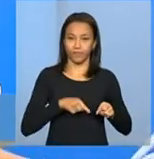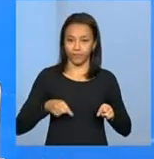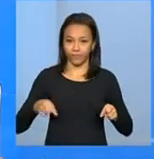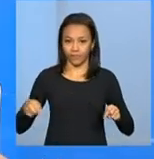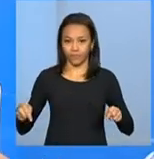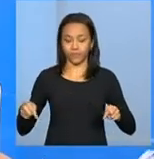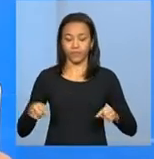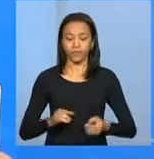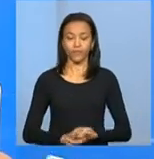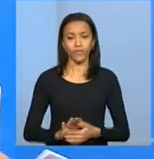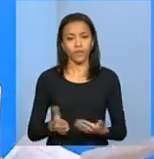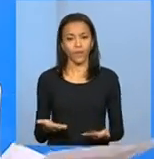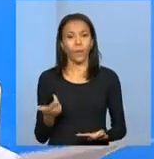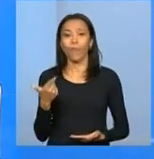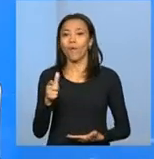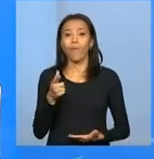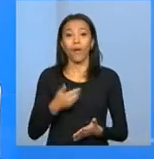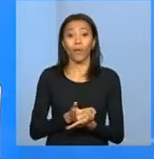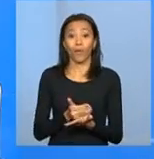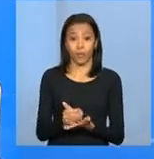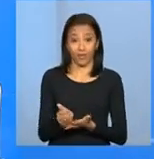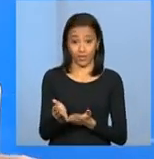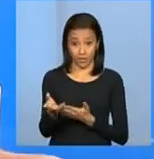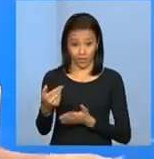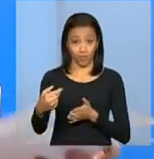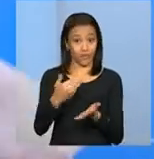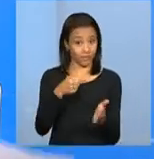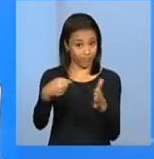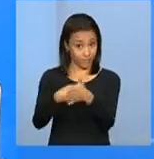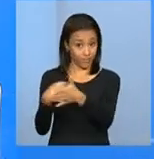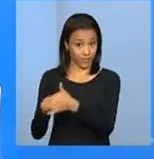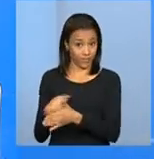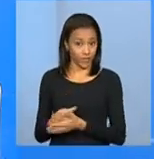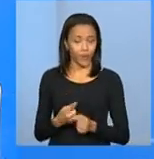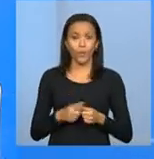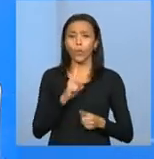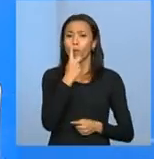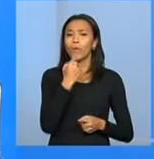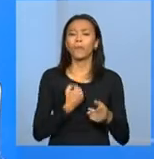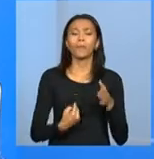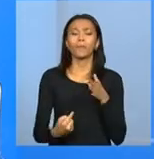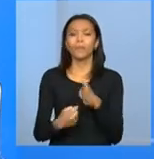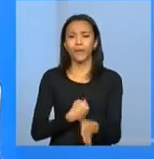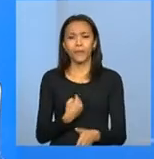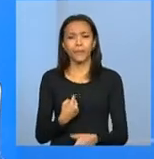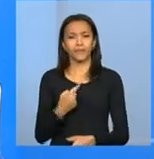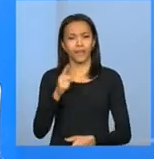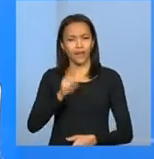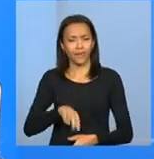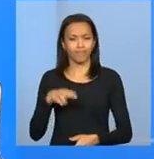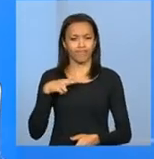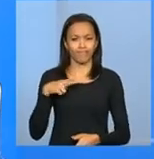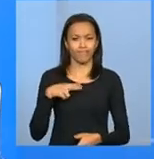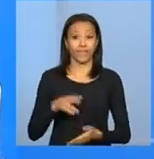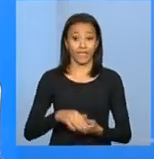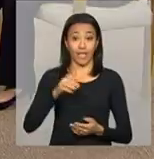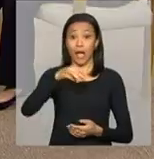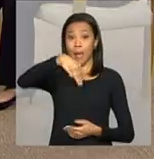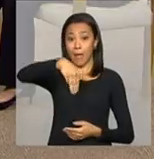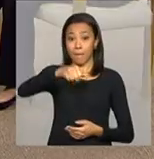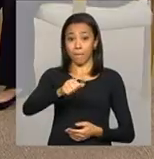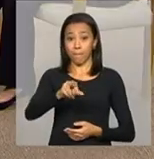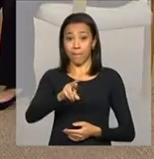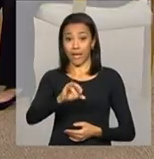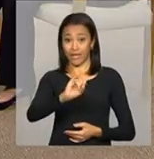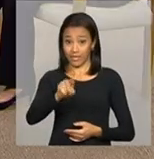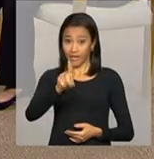0800-707-2003. Então, vamos lá, vamos começar com as nossas perguntas. E uma delas é bem pessoal aqui, da Marisa, ela é filha